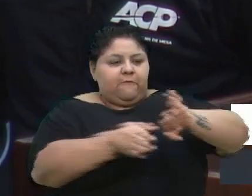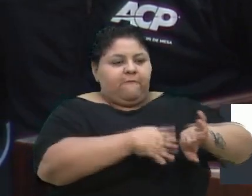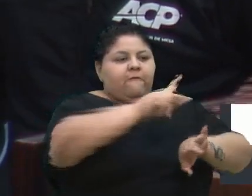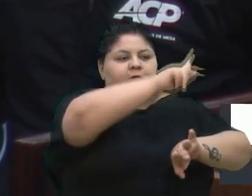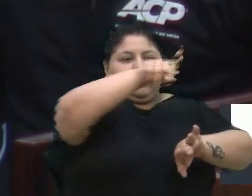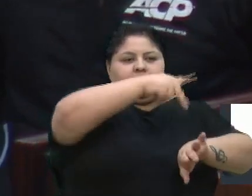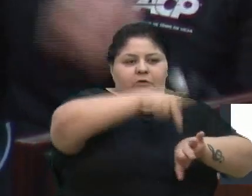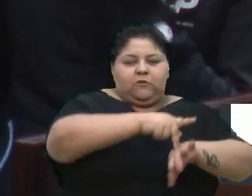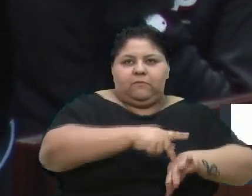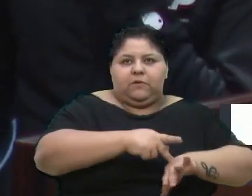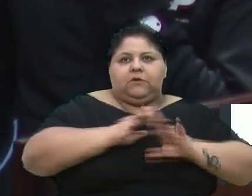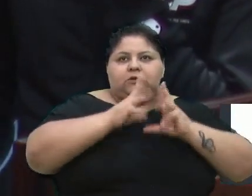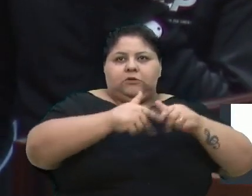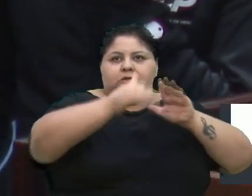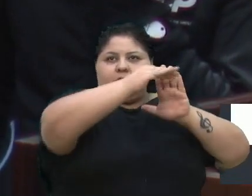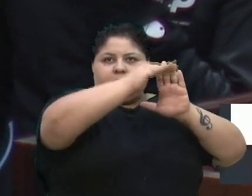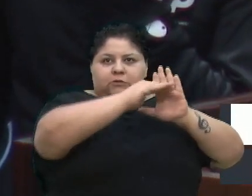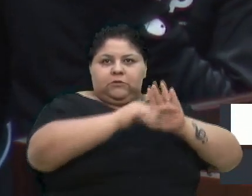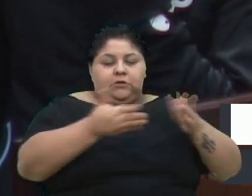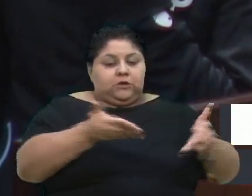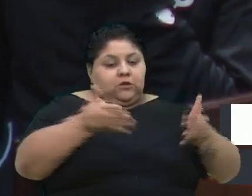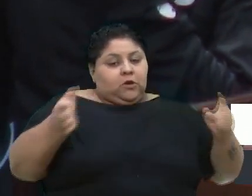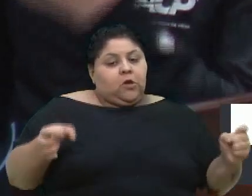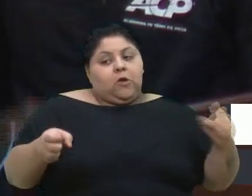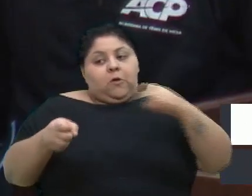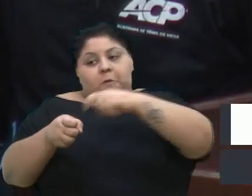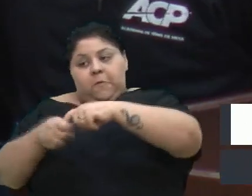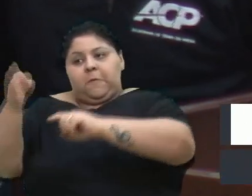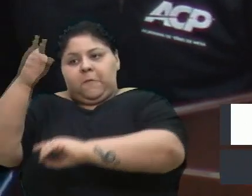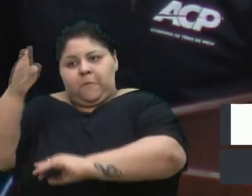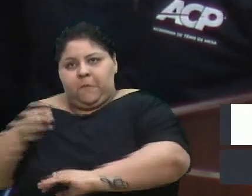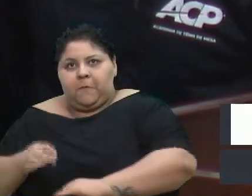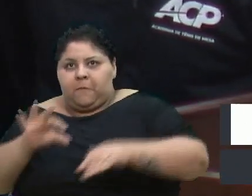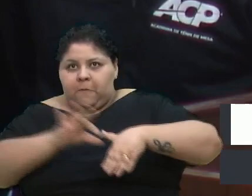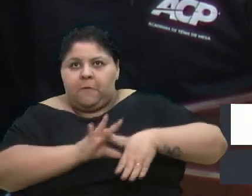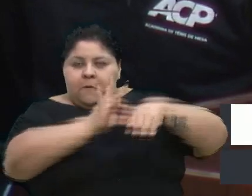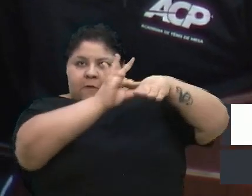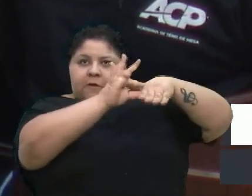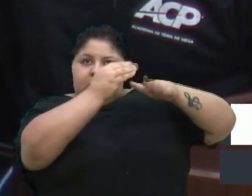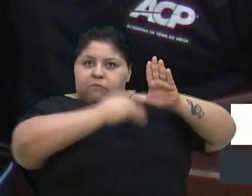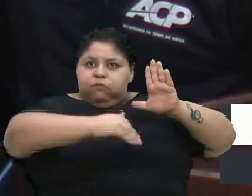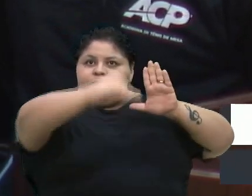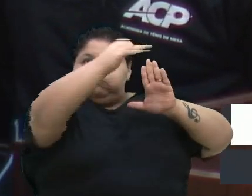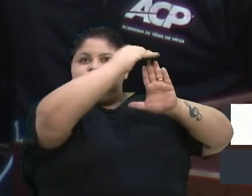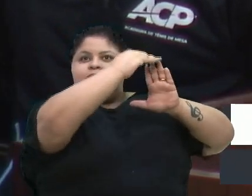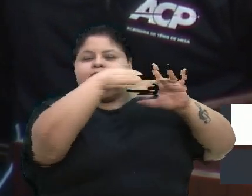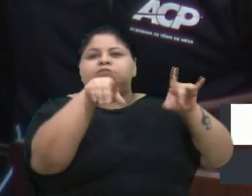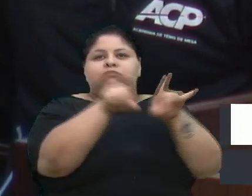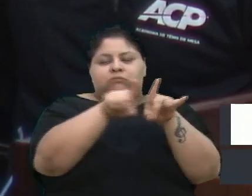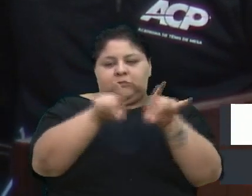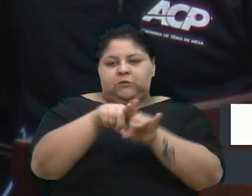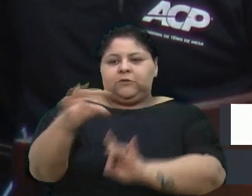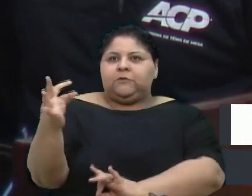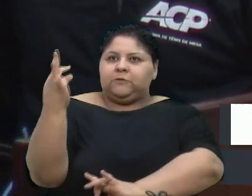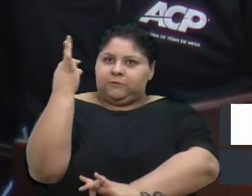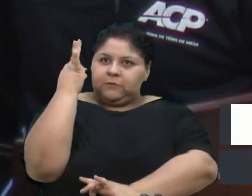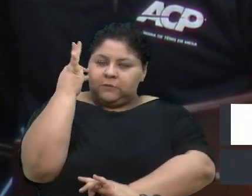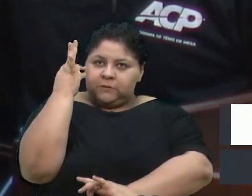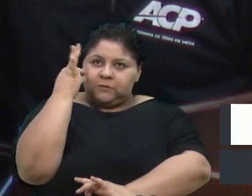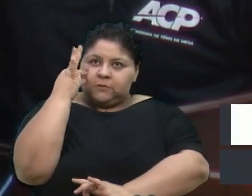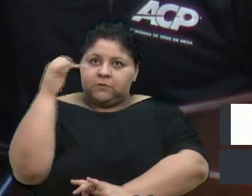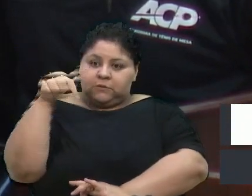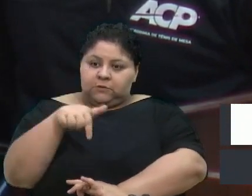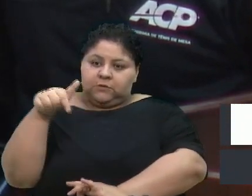dele, e ele retornando ao Brasil, agora ele está liderando o ranking brasileiro, também vai estar presente, né,